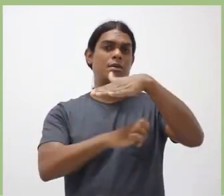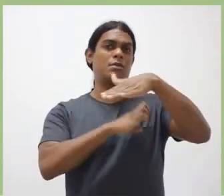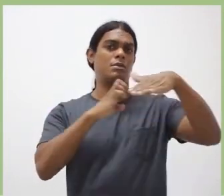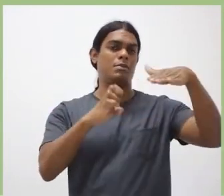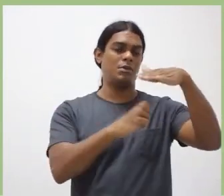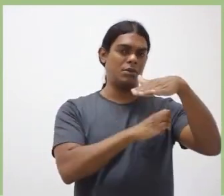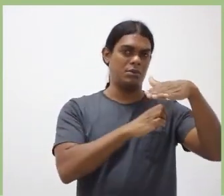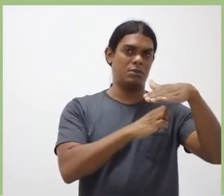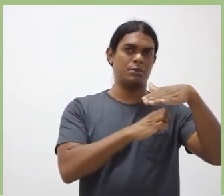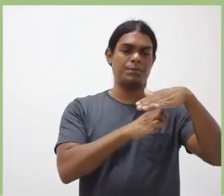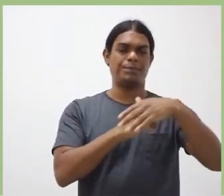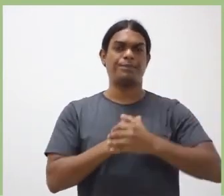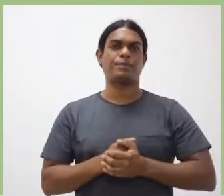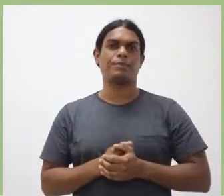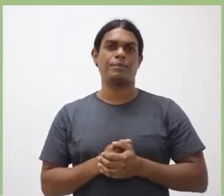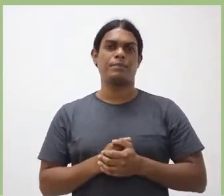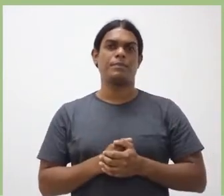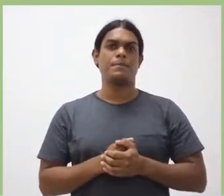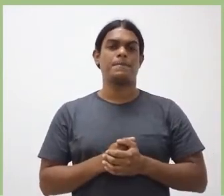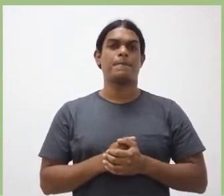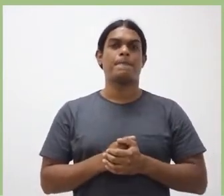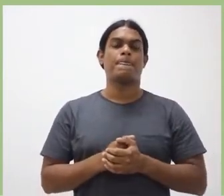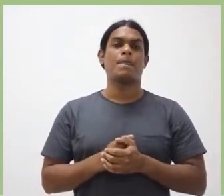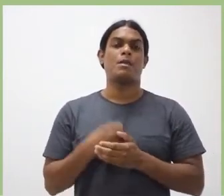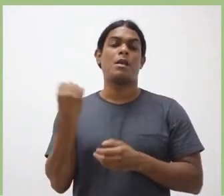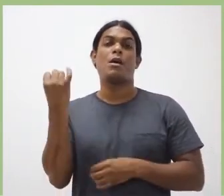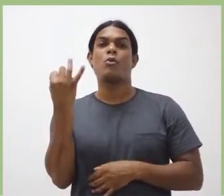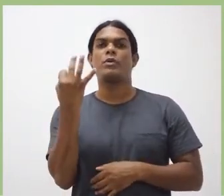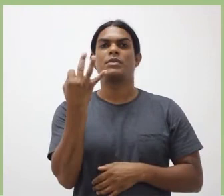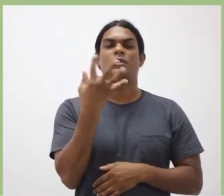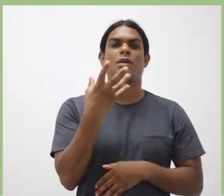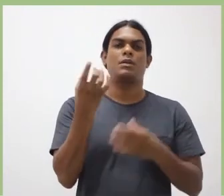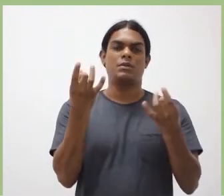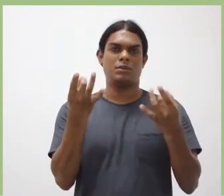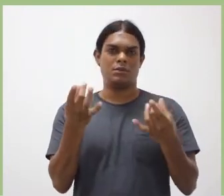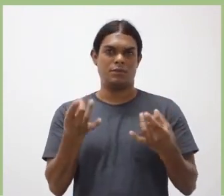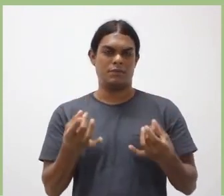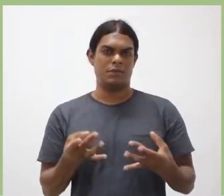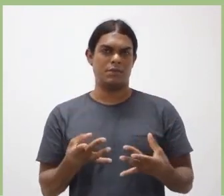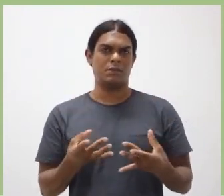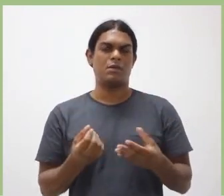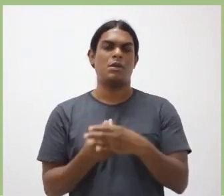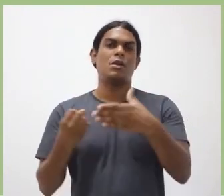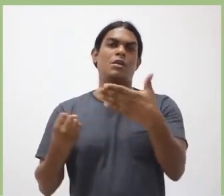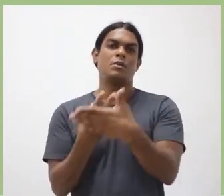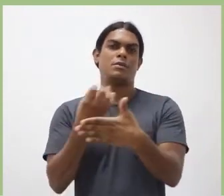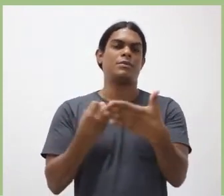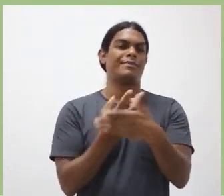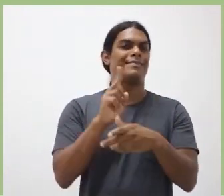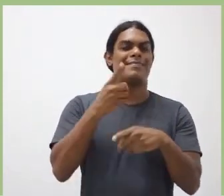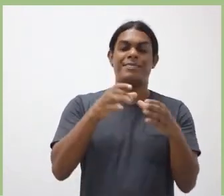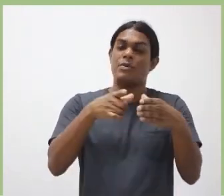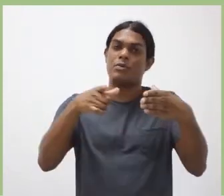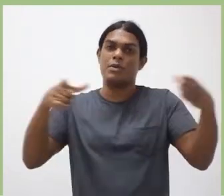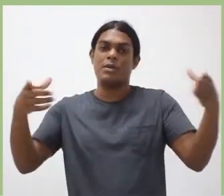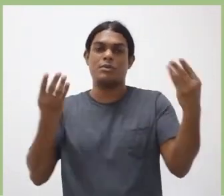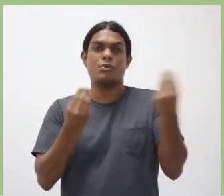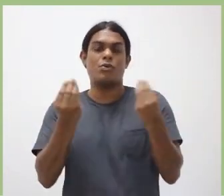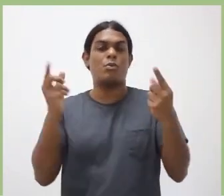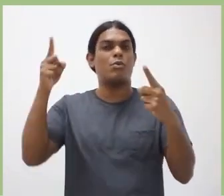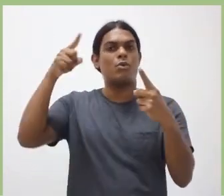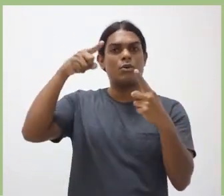as organizações e os volumes de vendas ou de compras de produtos não crescem tanto quanto se